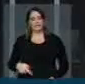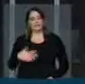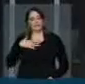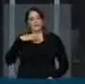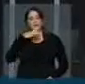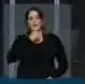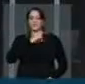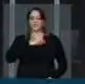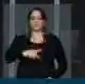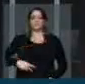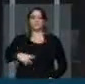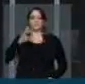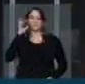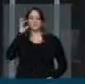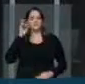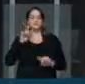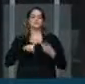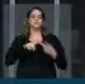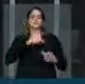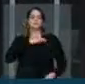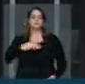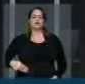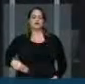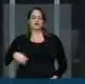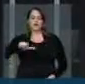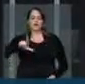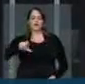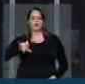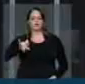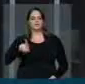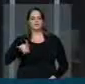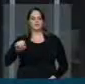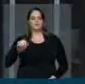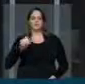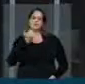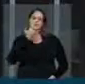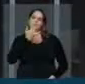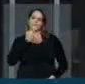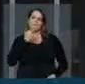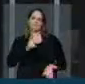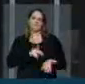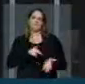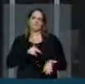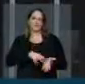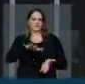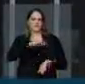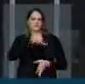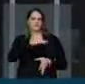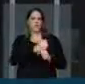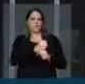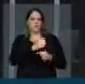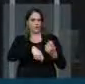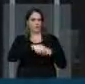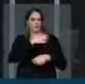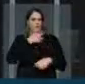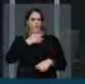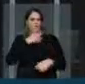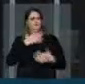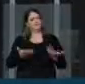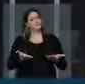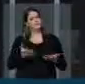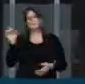Rousseff, o ministro Aloysio Mercadante, me desculpe, economista, mas a pior coisa do mundo é isso, é